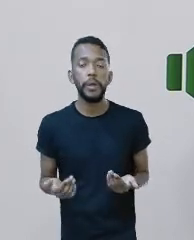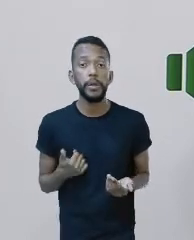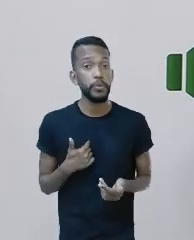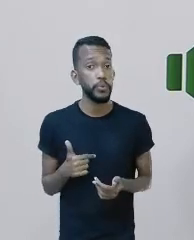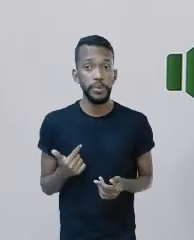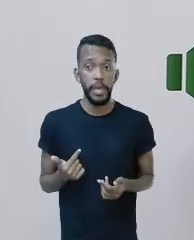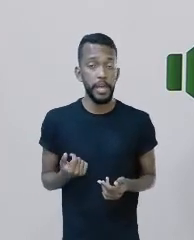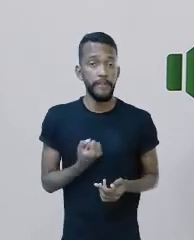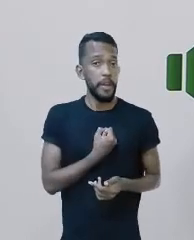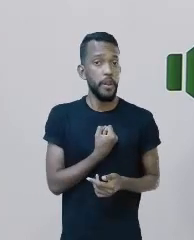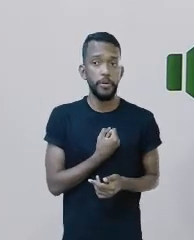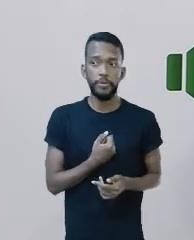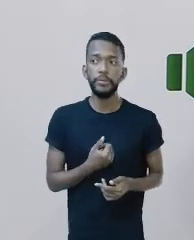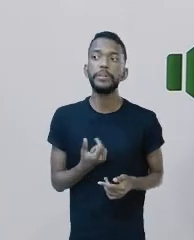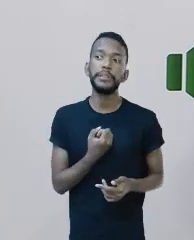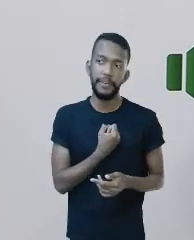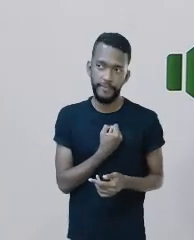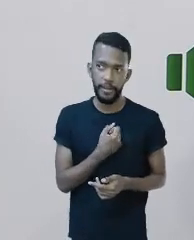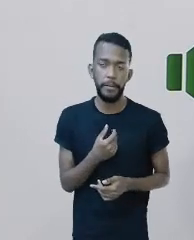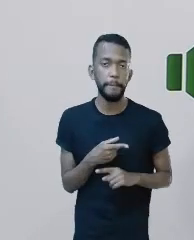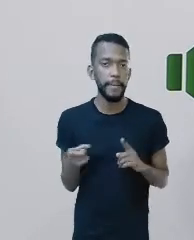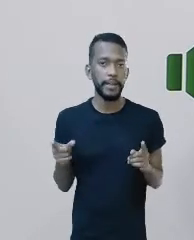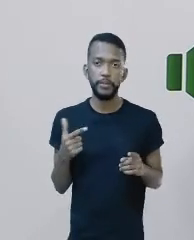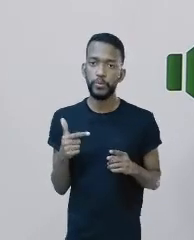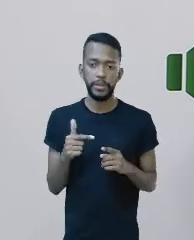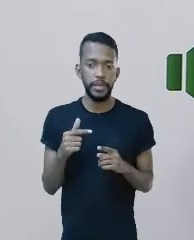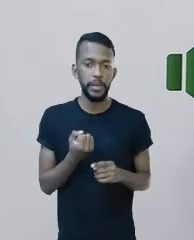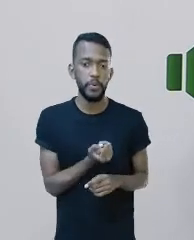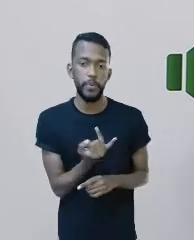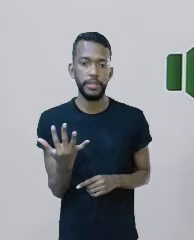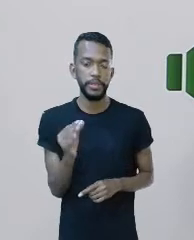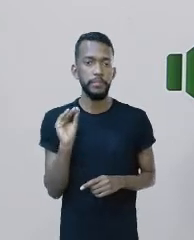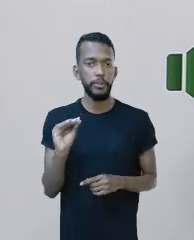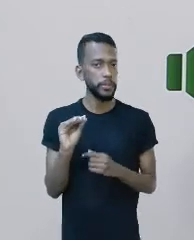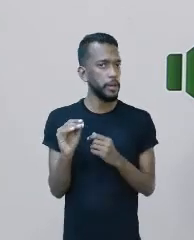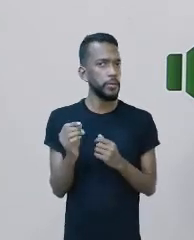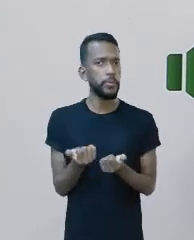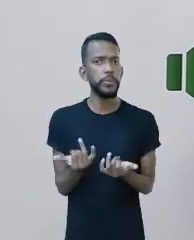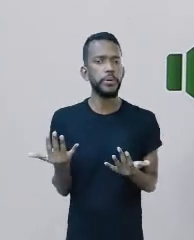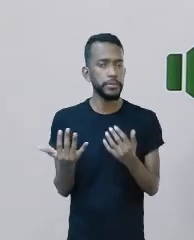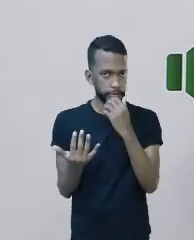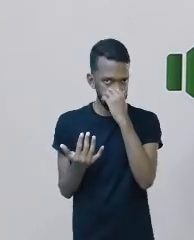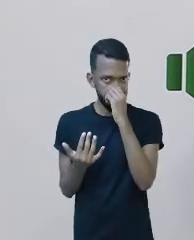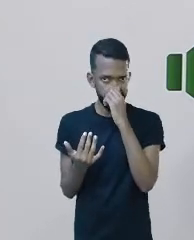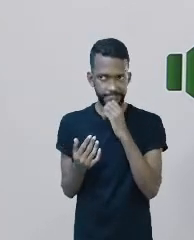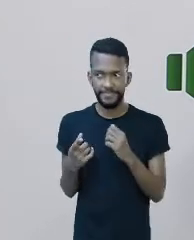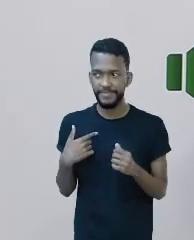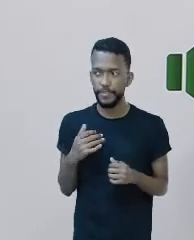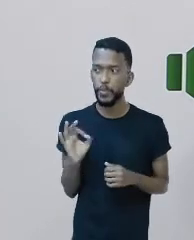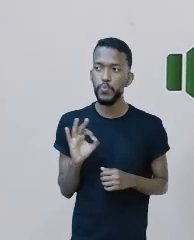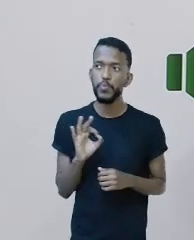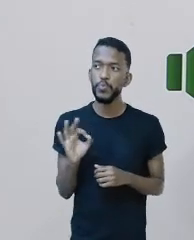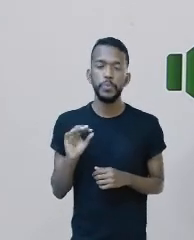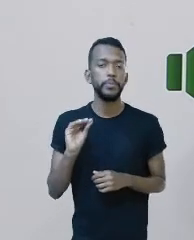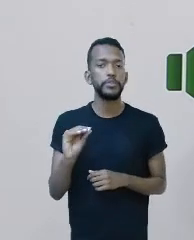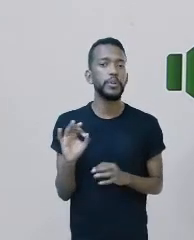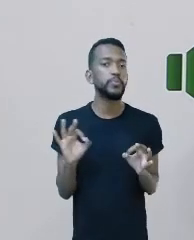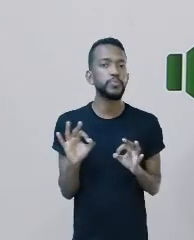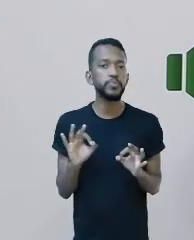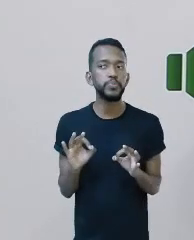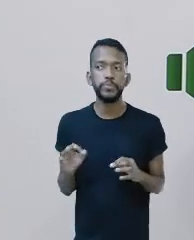tem valor, quer dizer, tem valor, mas que não tem quantidade. E qual é o número que a gente coloca quando não tem ali